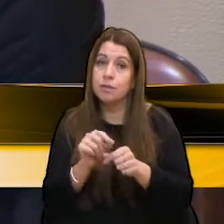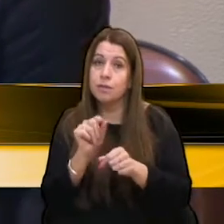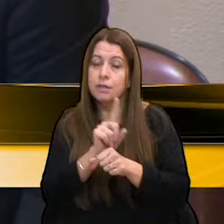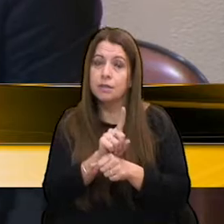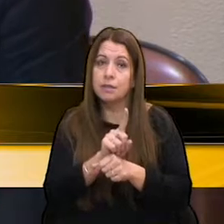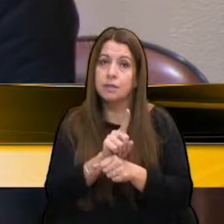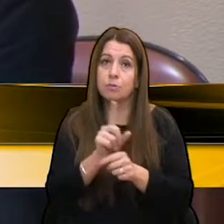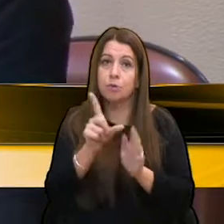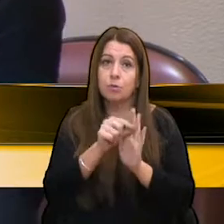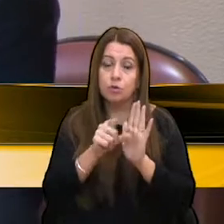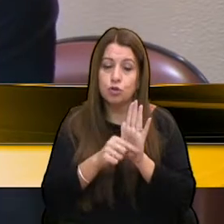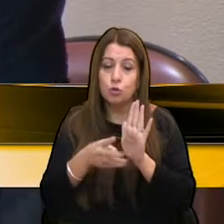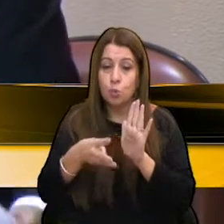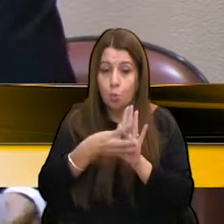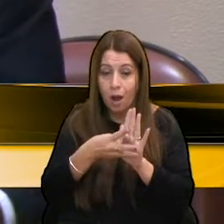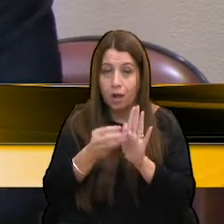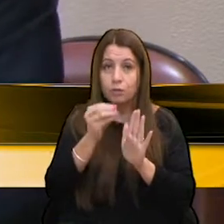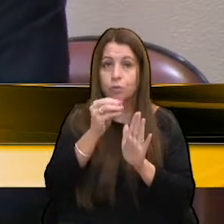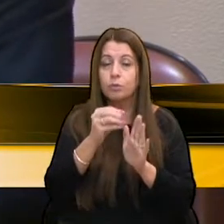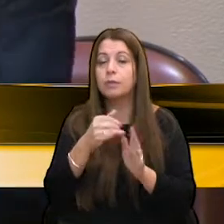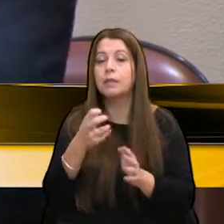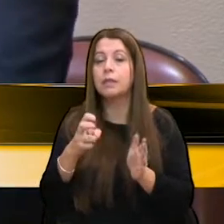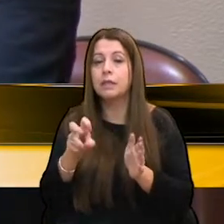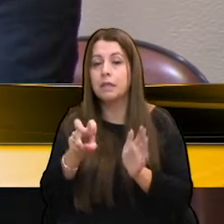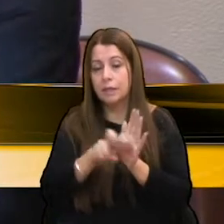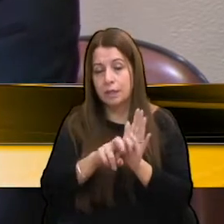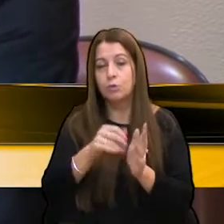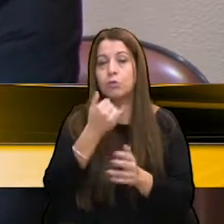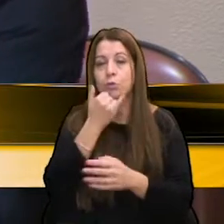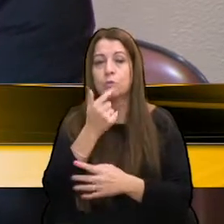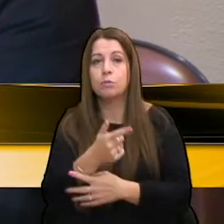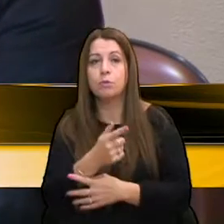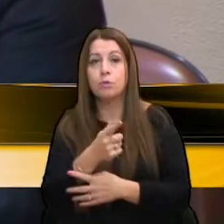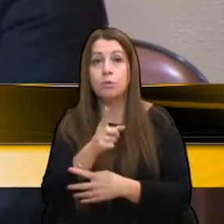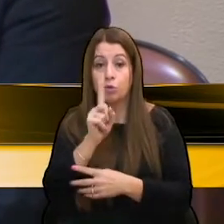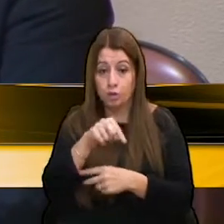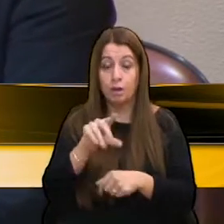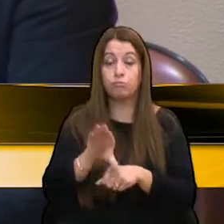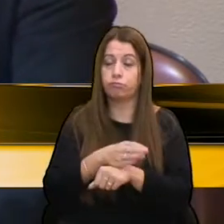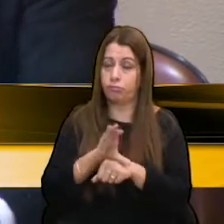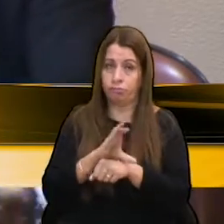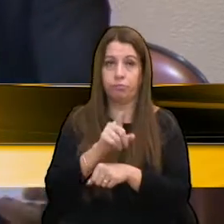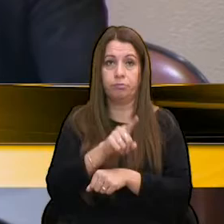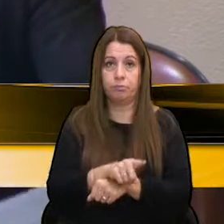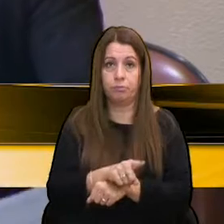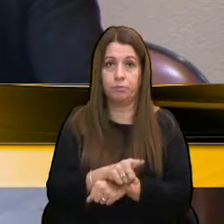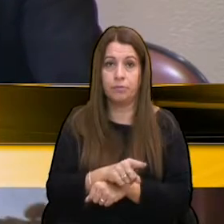o então artigo 5º, aliás, que é onde gera a inconstitucionalidade,